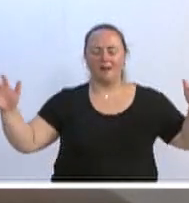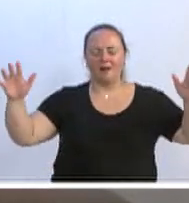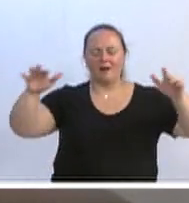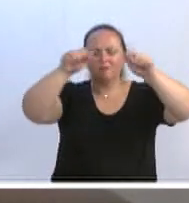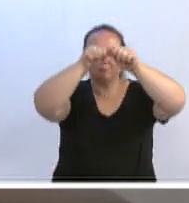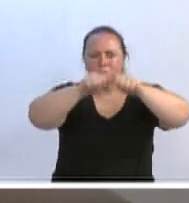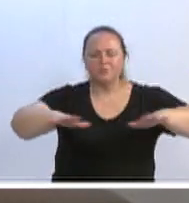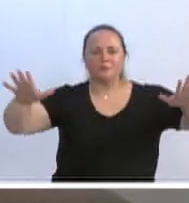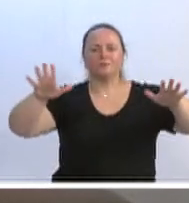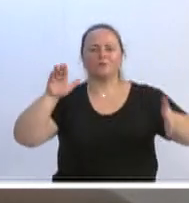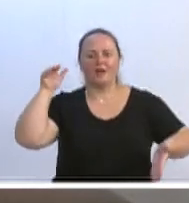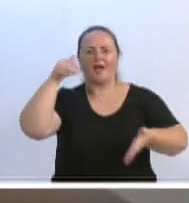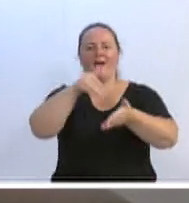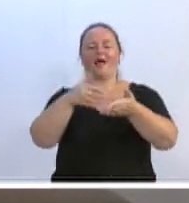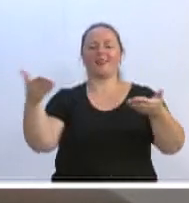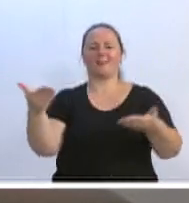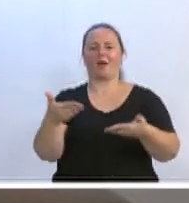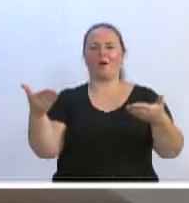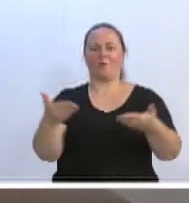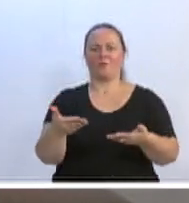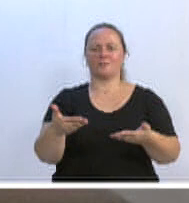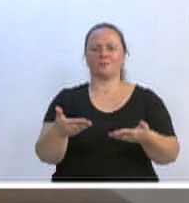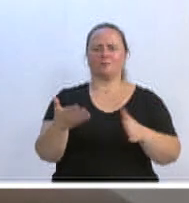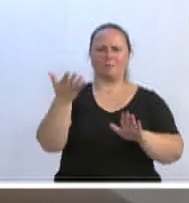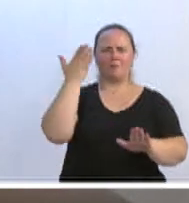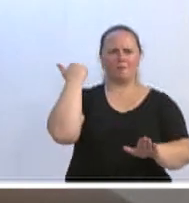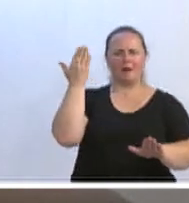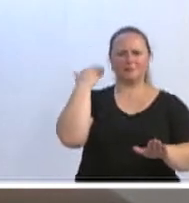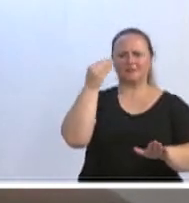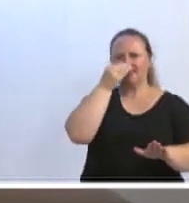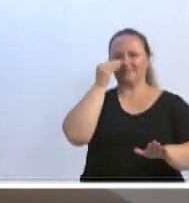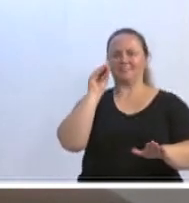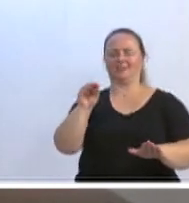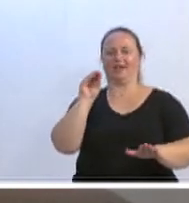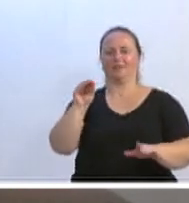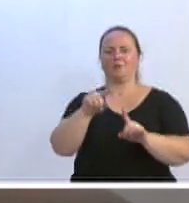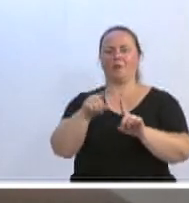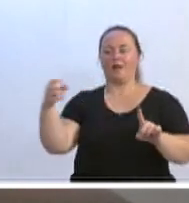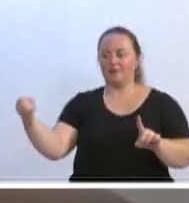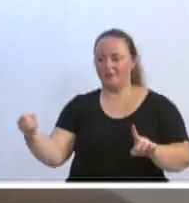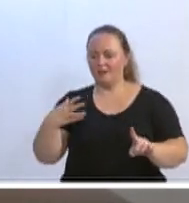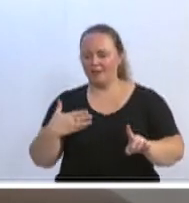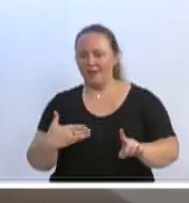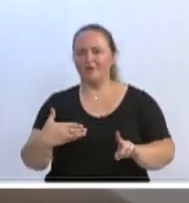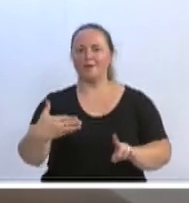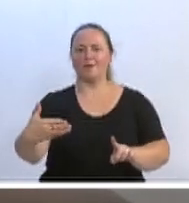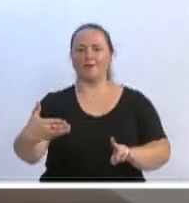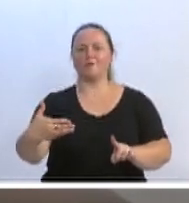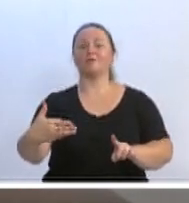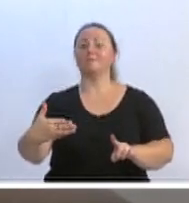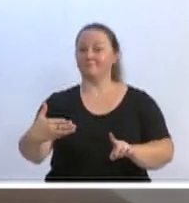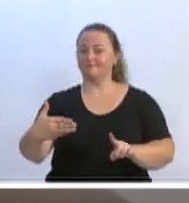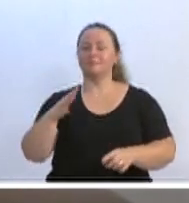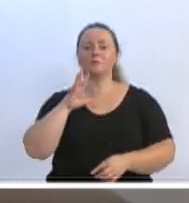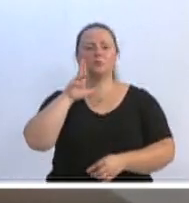eram seus, e os seus o rejeitaram. Mas a boa nova é, mas todos